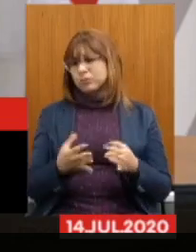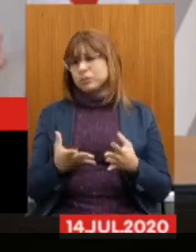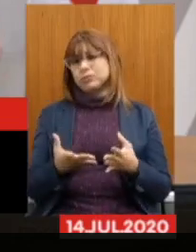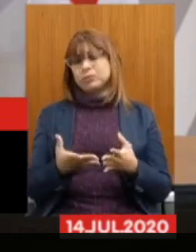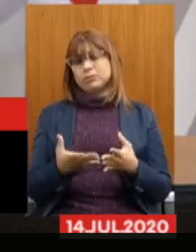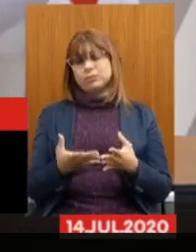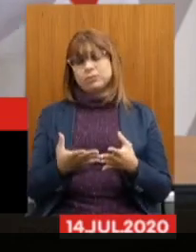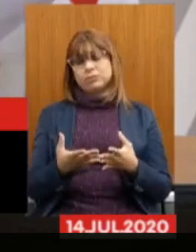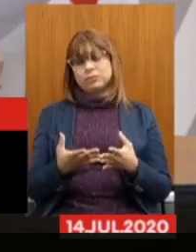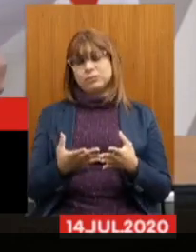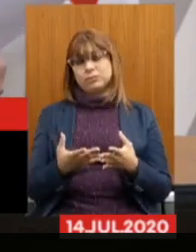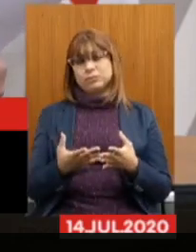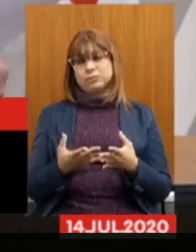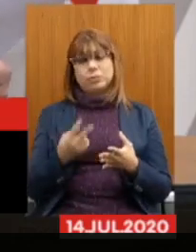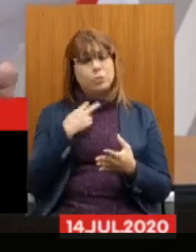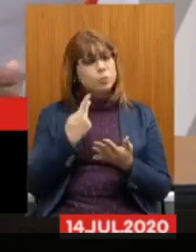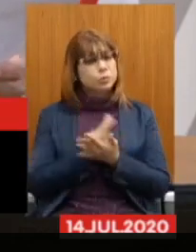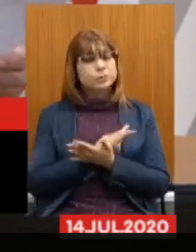acontecer. Então,